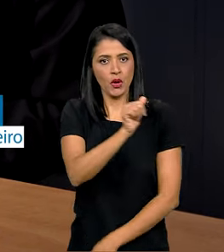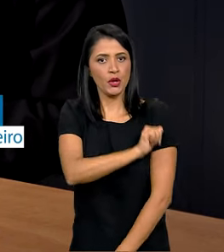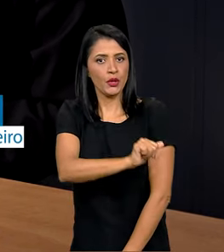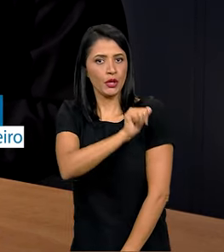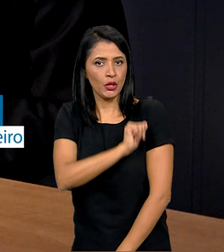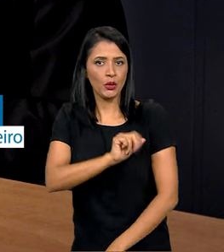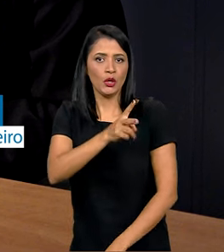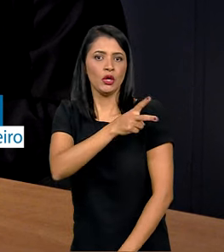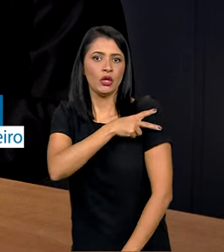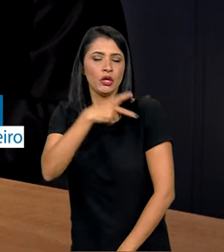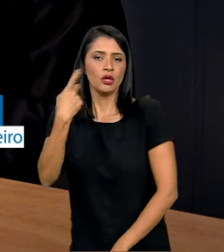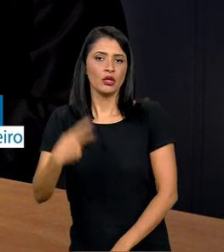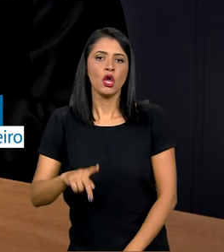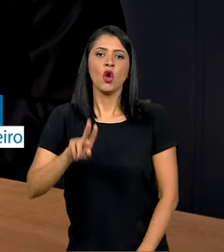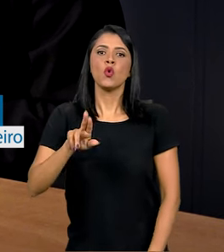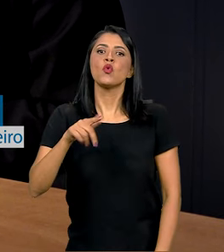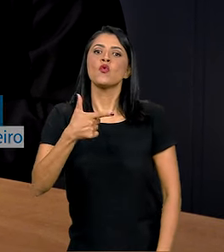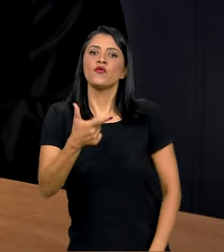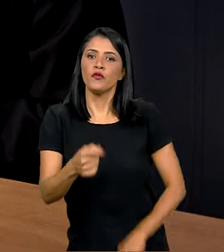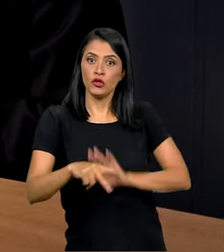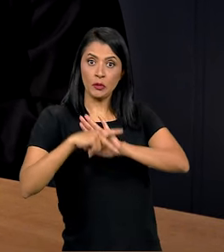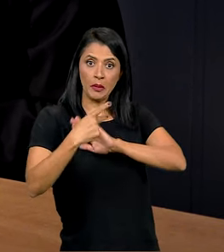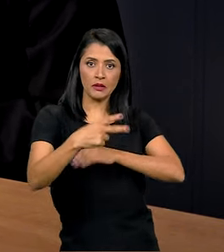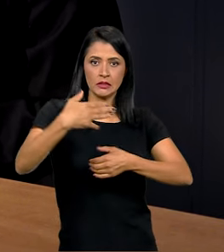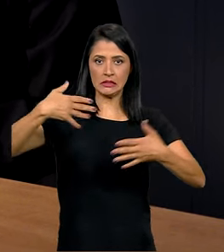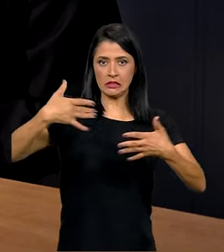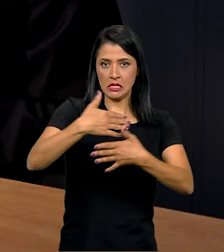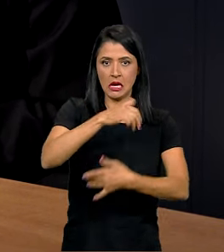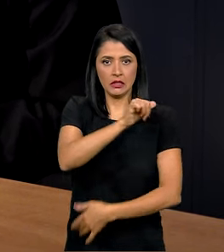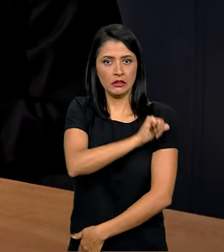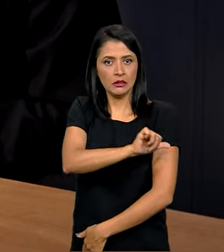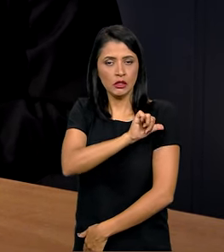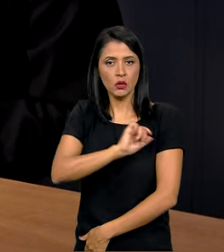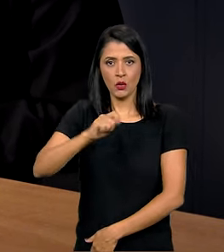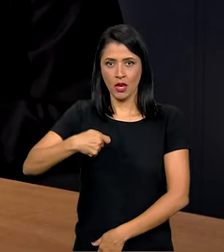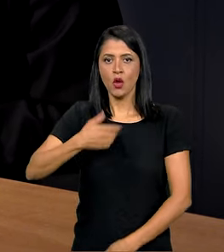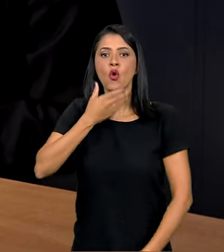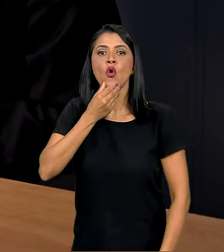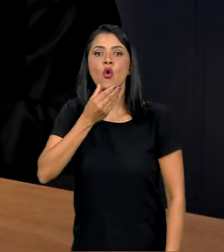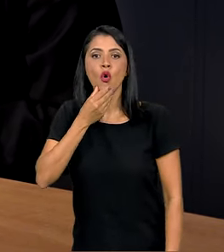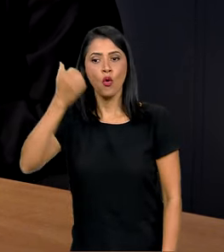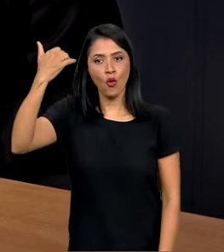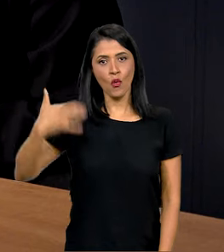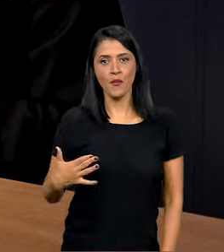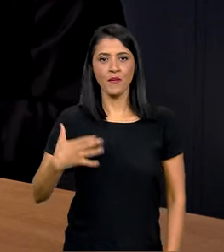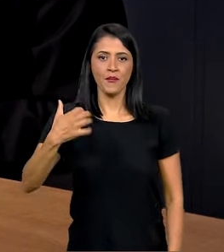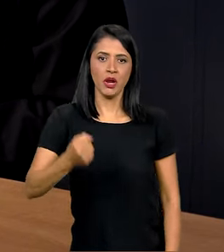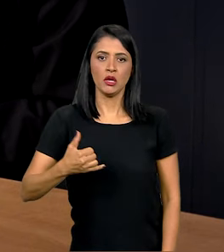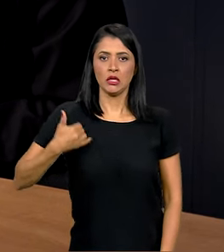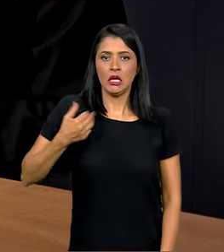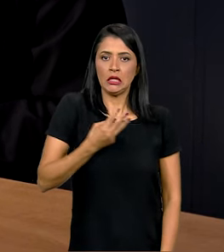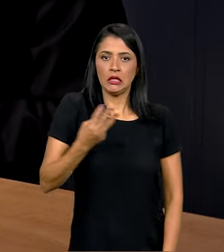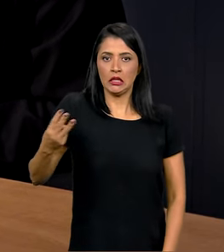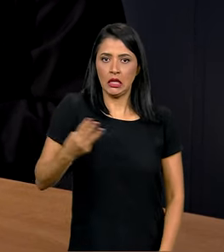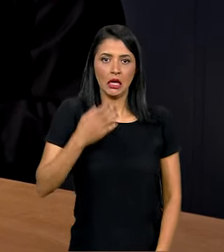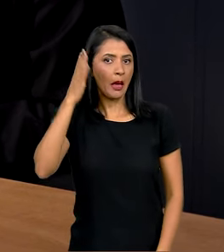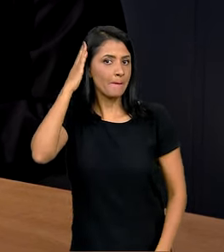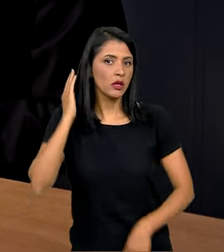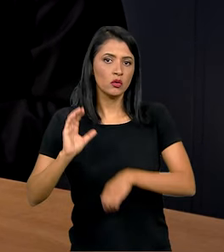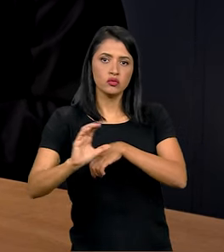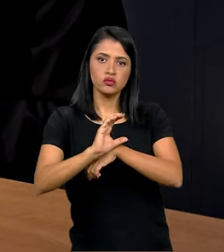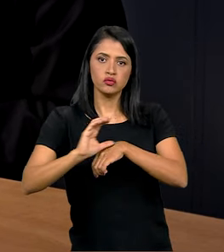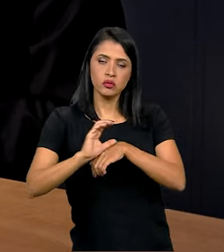e xerpa do u20 para a cidade do Rio eh sou homem branco 33 anos ah cabelo